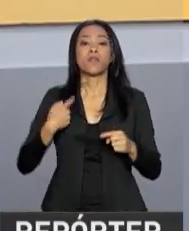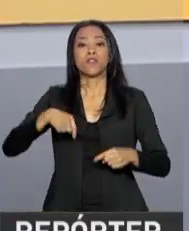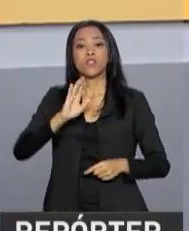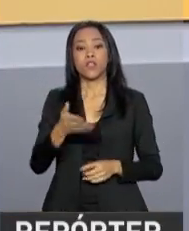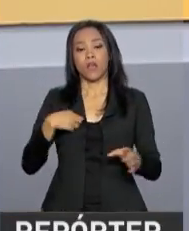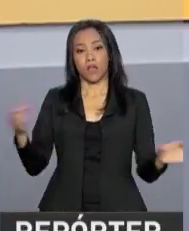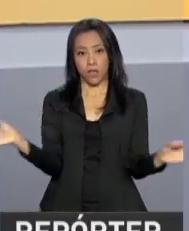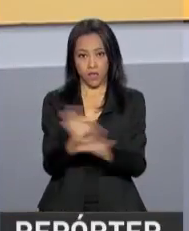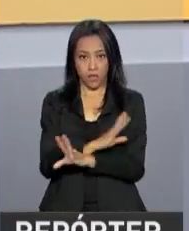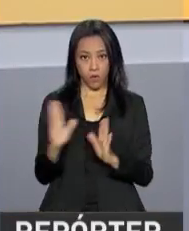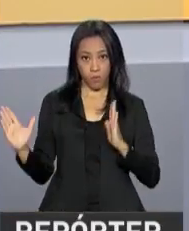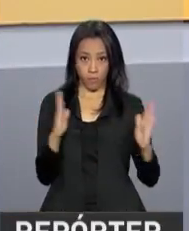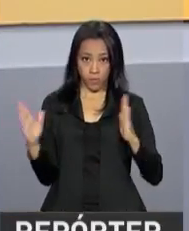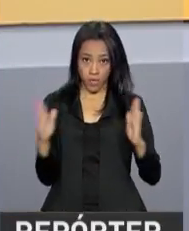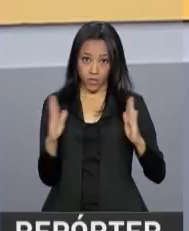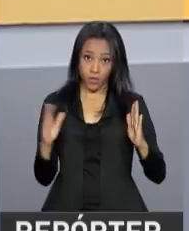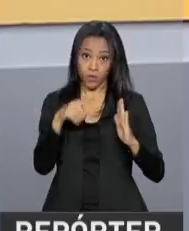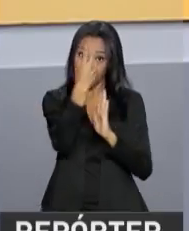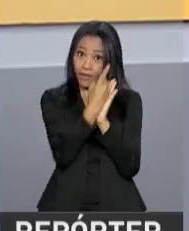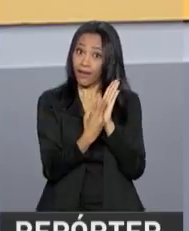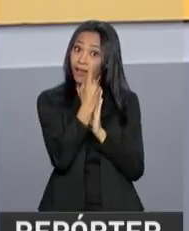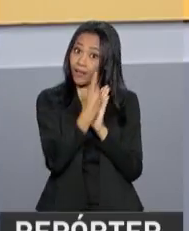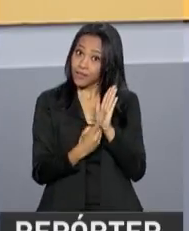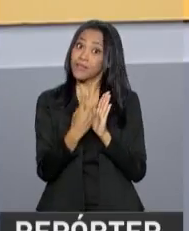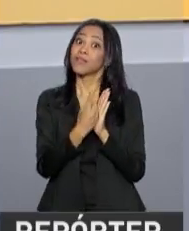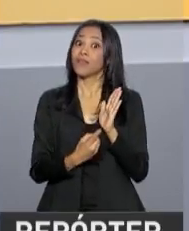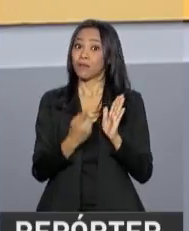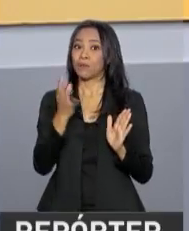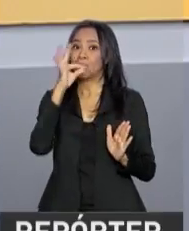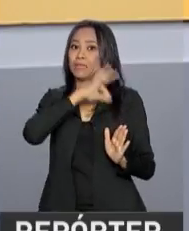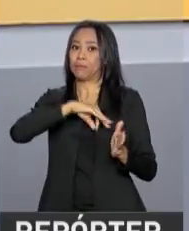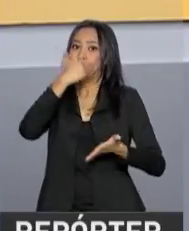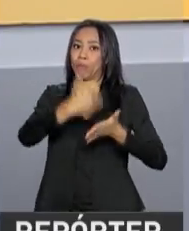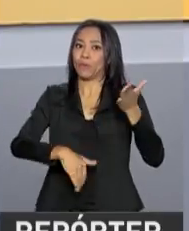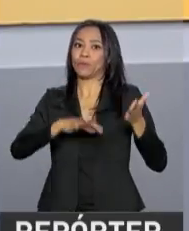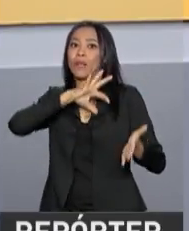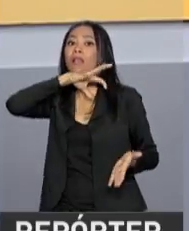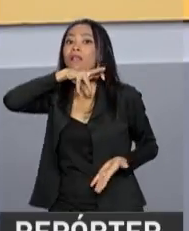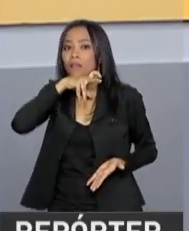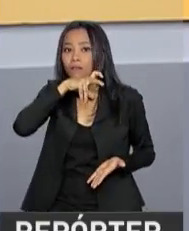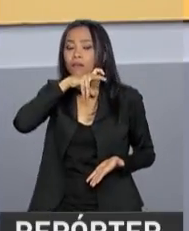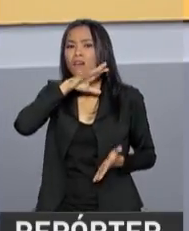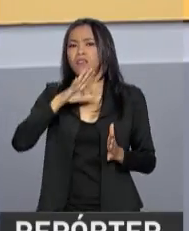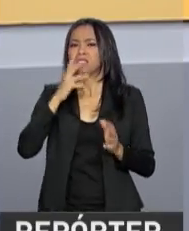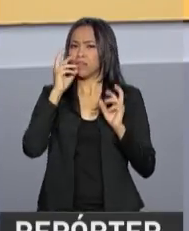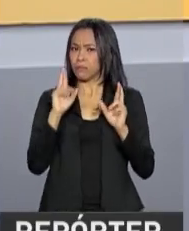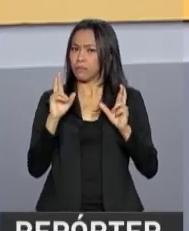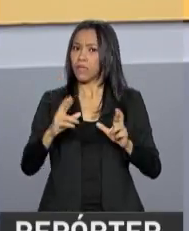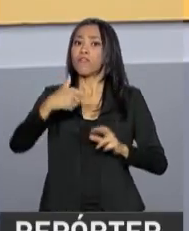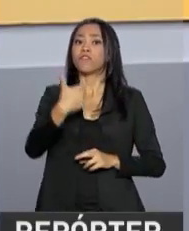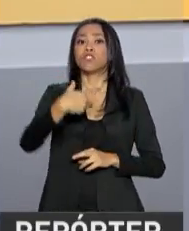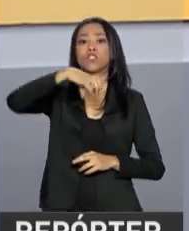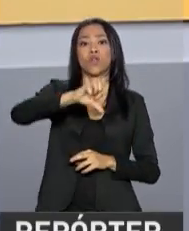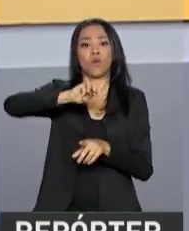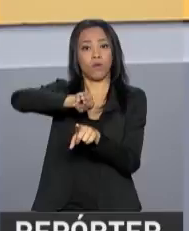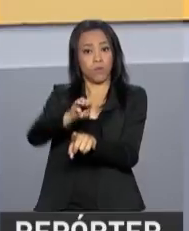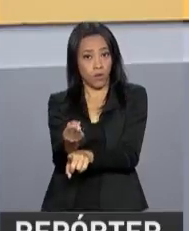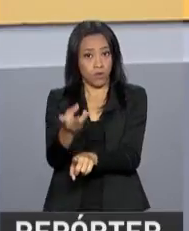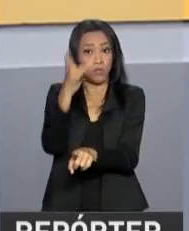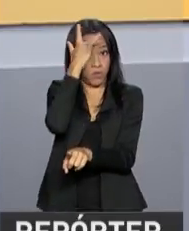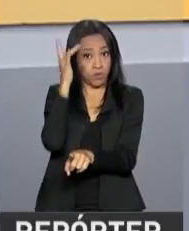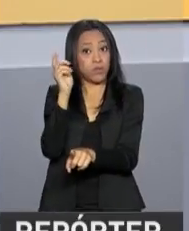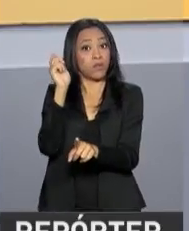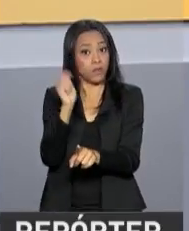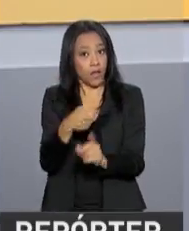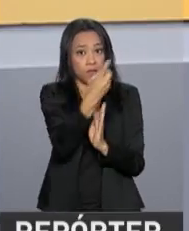terminando o prazo para fazer a declaração do imposto de renda a estimativa é de que quase 29 milhões de pessoas façam